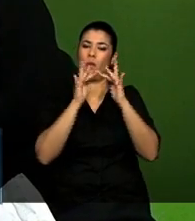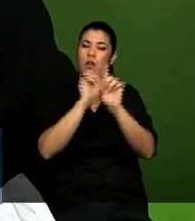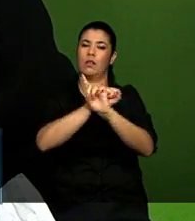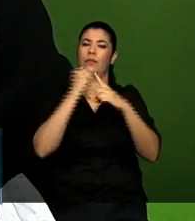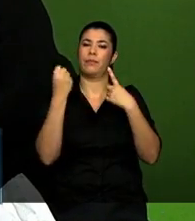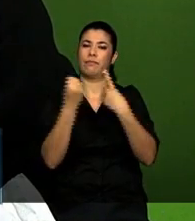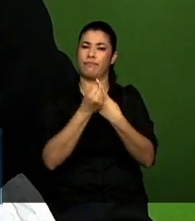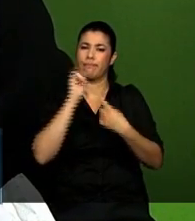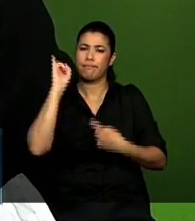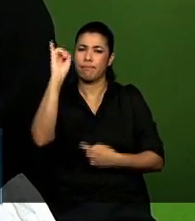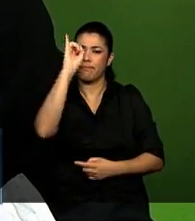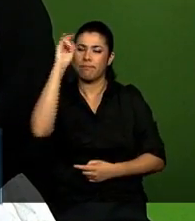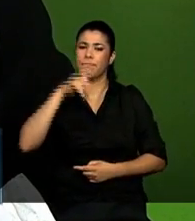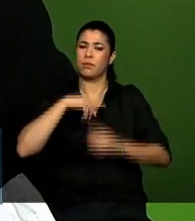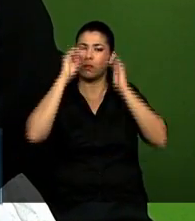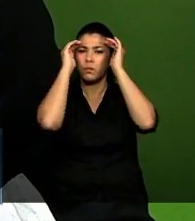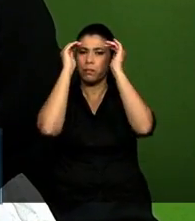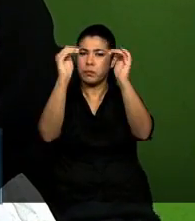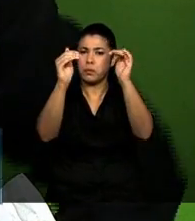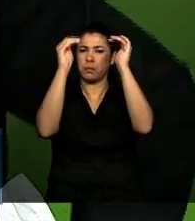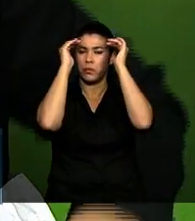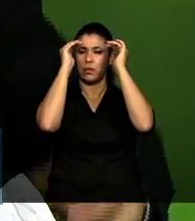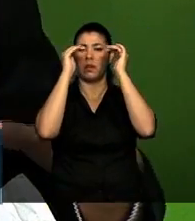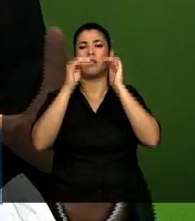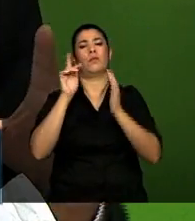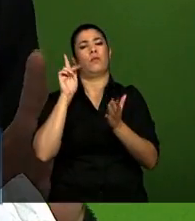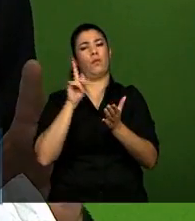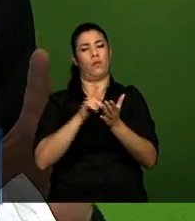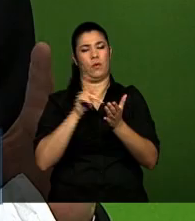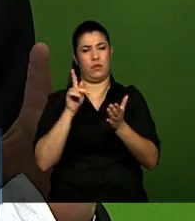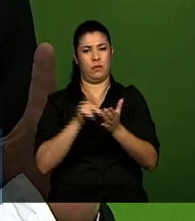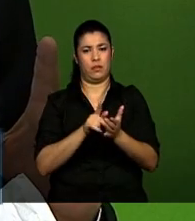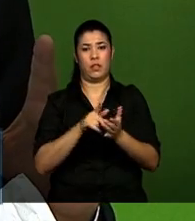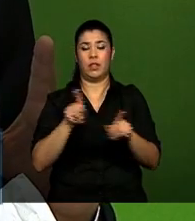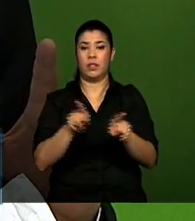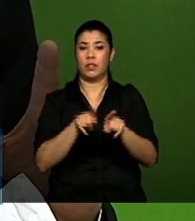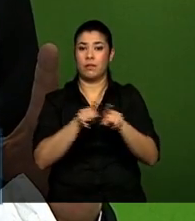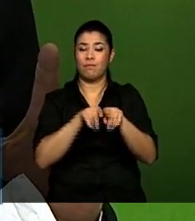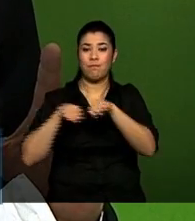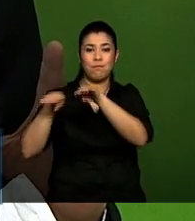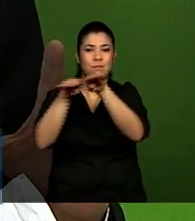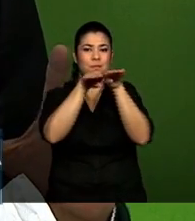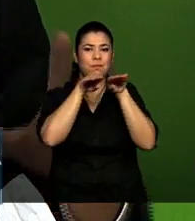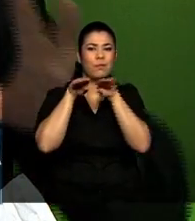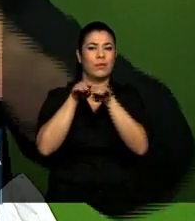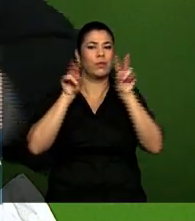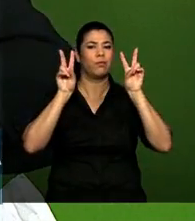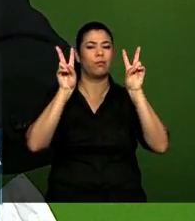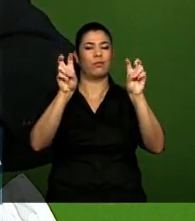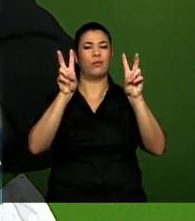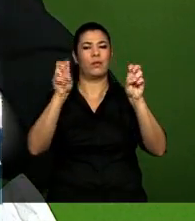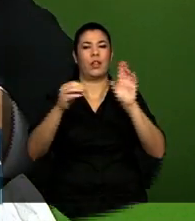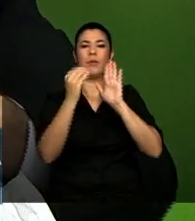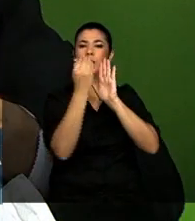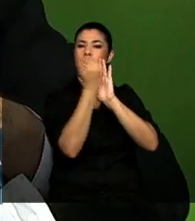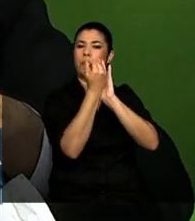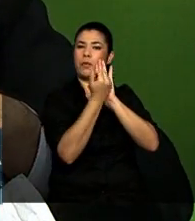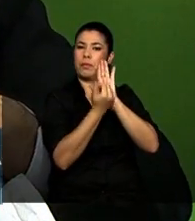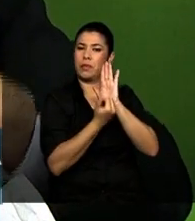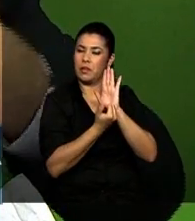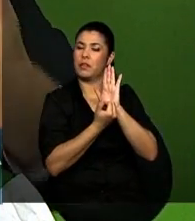rico um diálogo respeitoso um diálogo verdadeiro um diálogo em cima de todas as os temas e as agendas